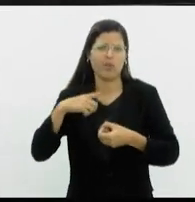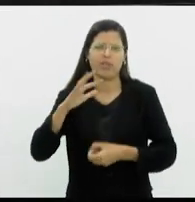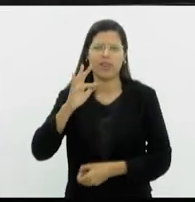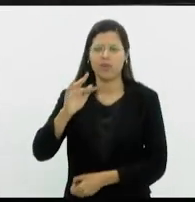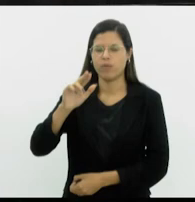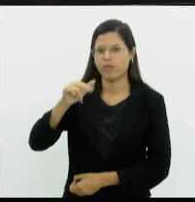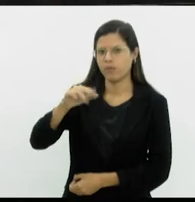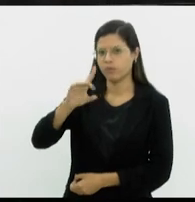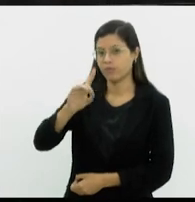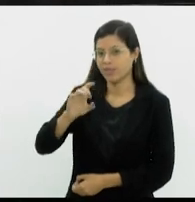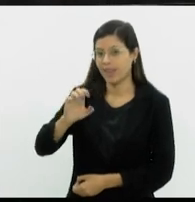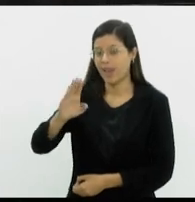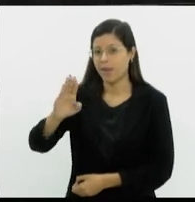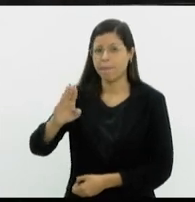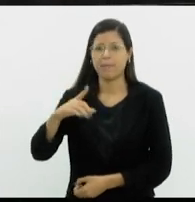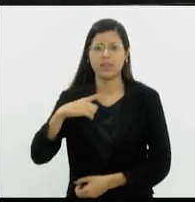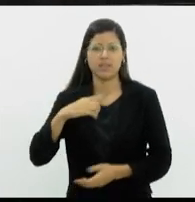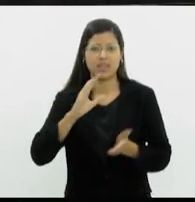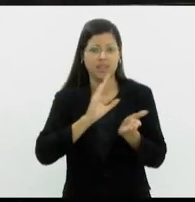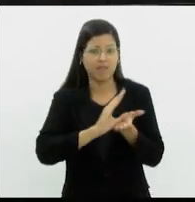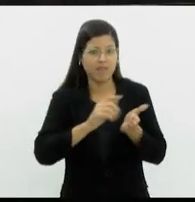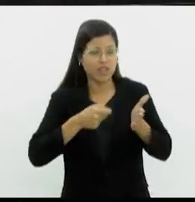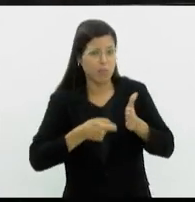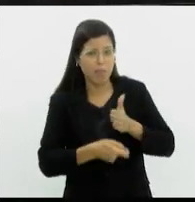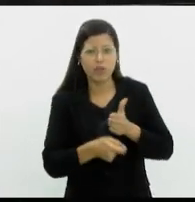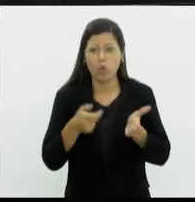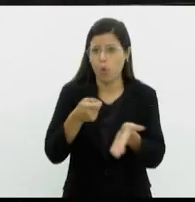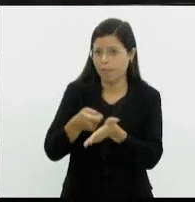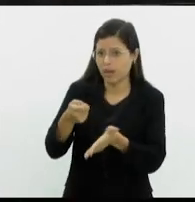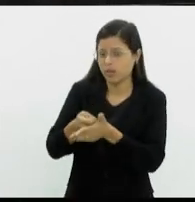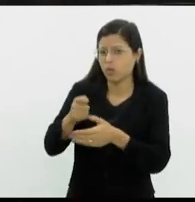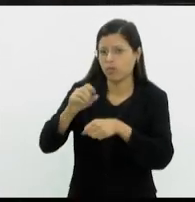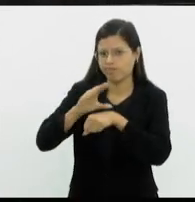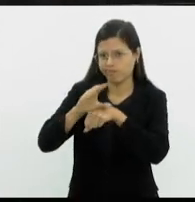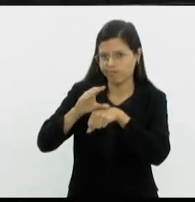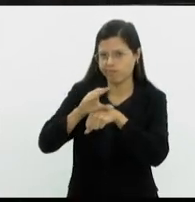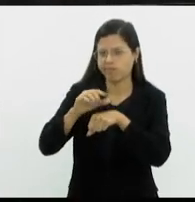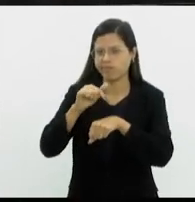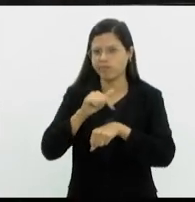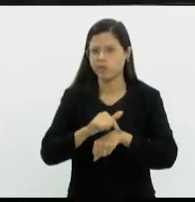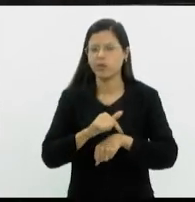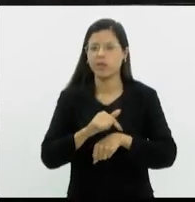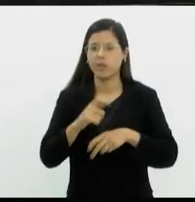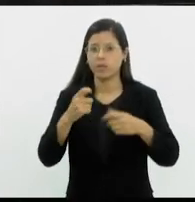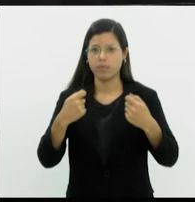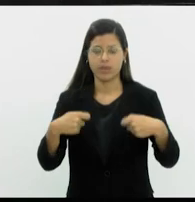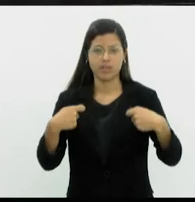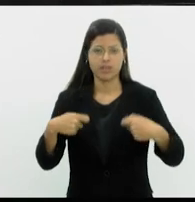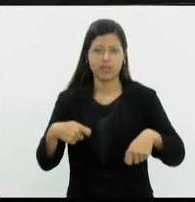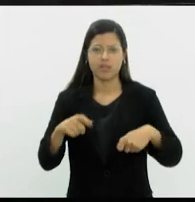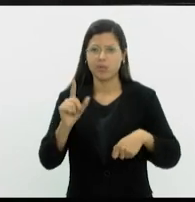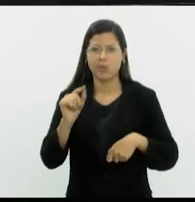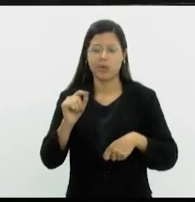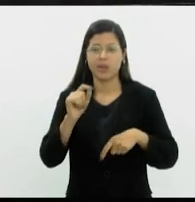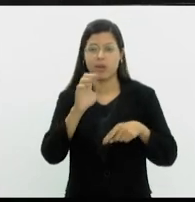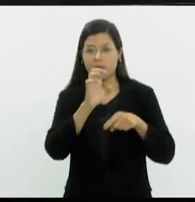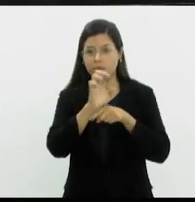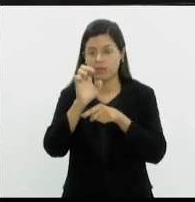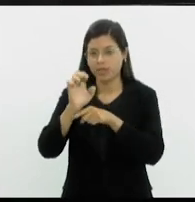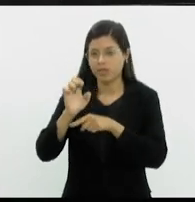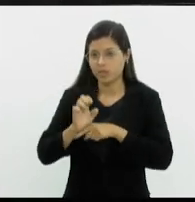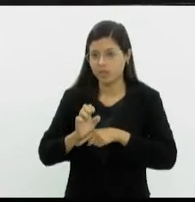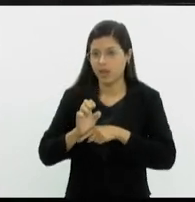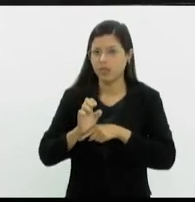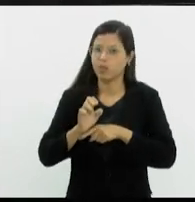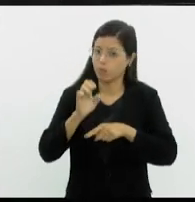há investimentos obrigatórios determinados pela Constituição. O que precisa são os estados e o Estado do